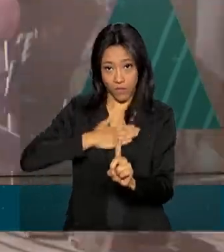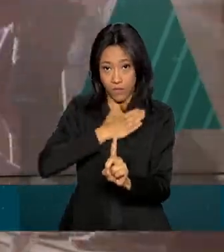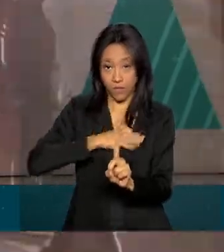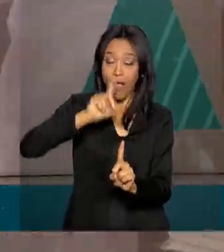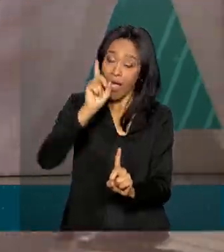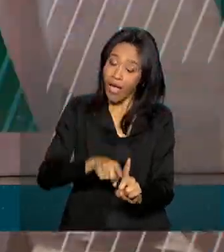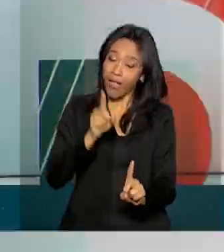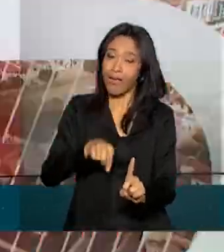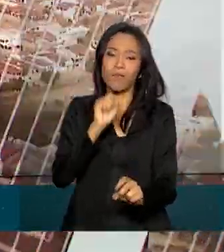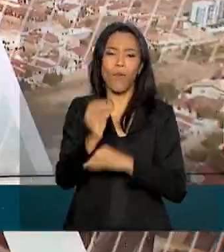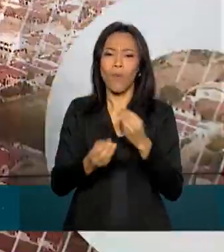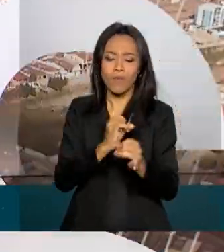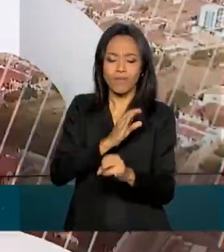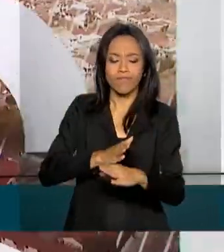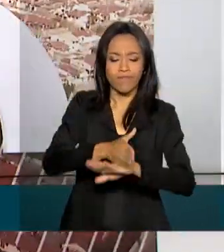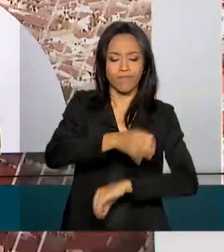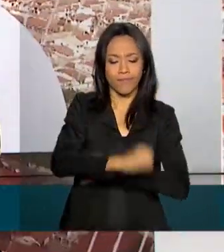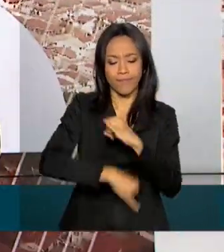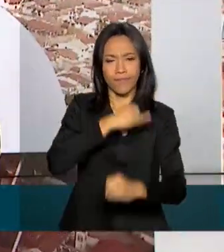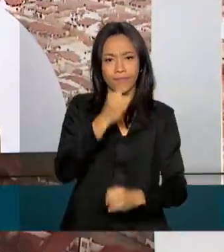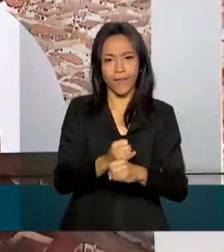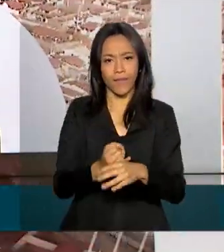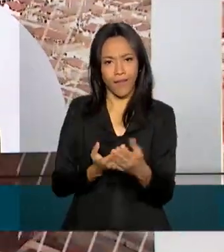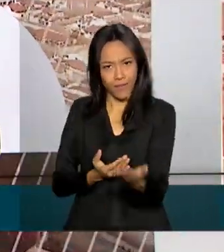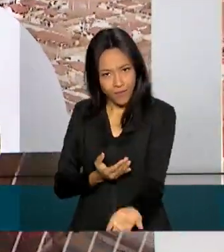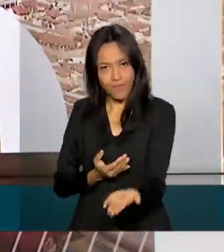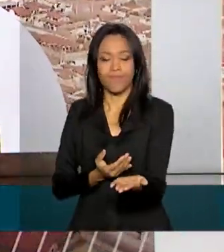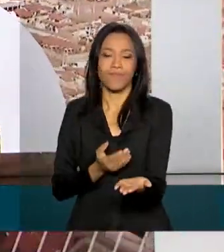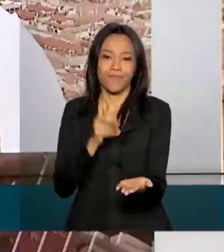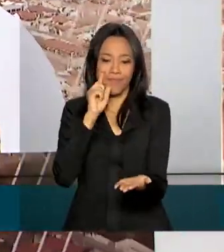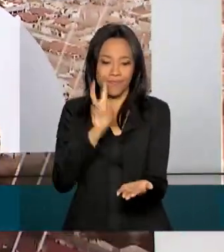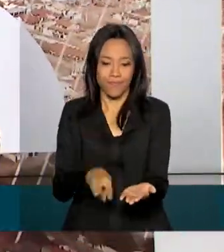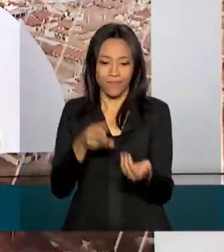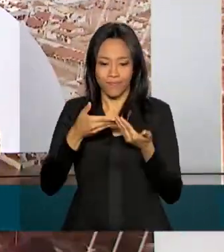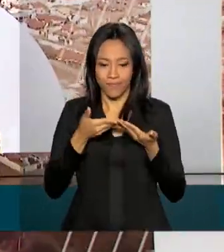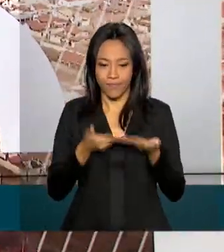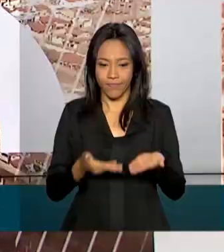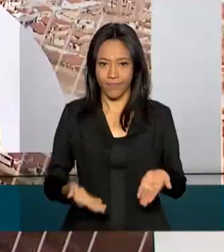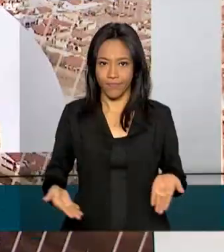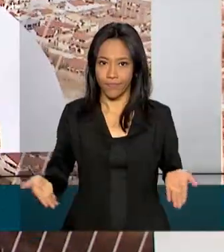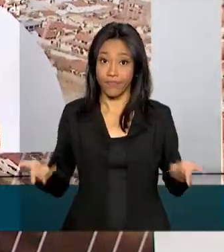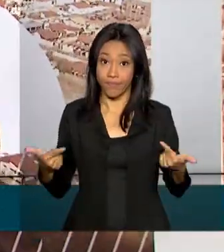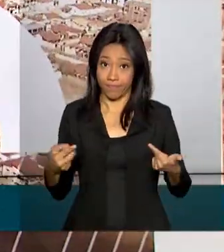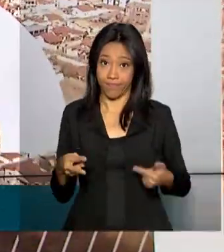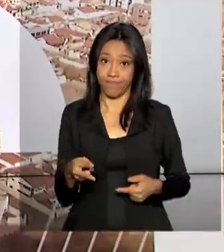feitas exclusivamente pela internet no sistema enseja o endereço é esse que aparece aí na sua tela